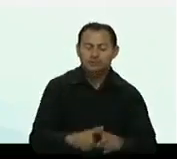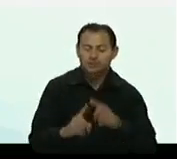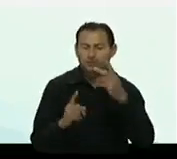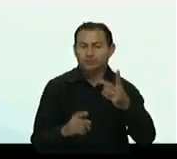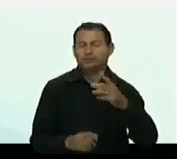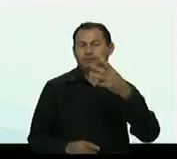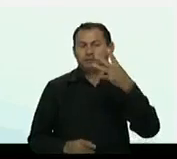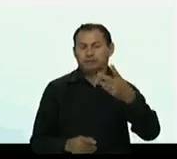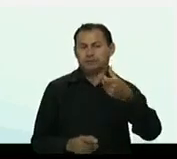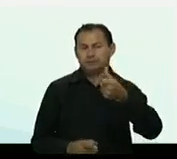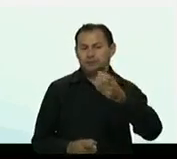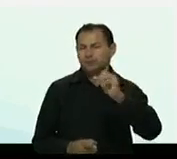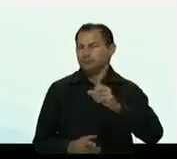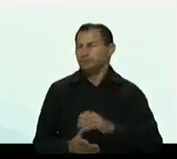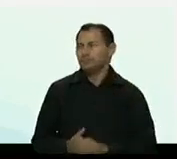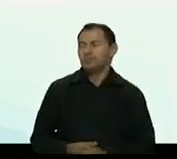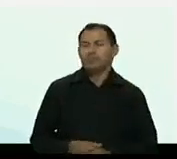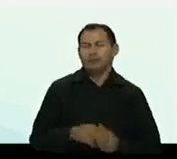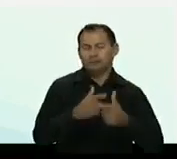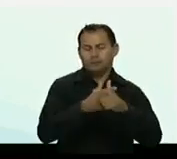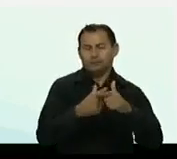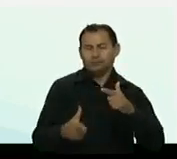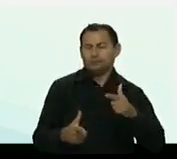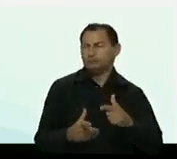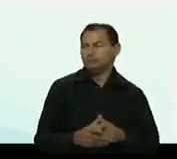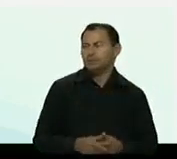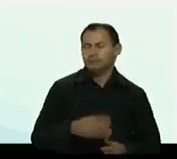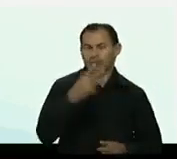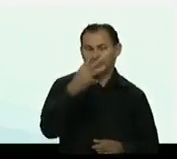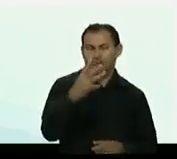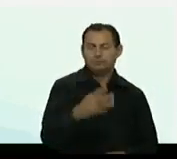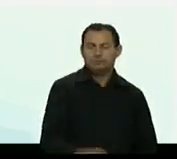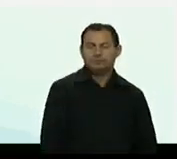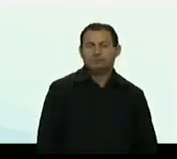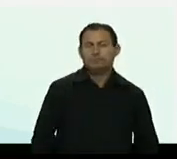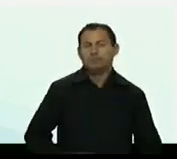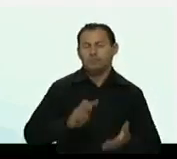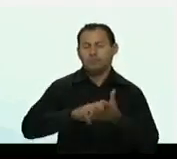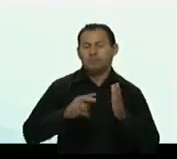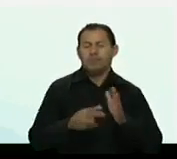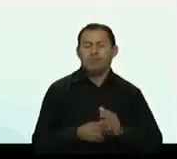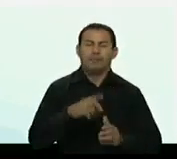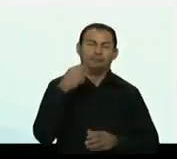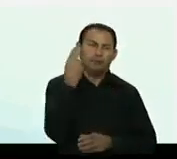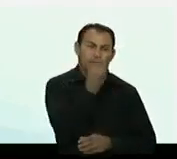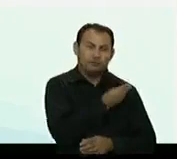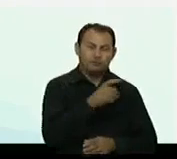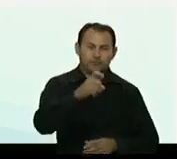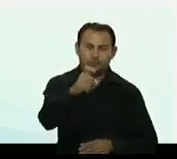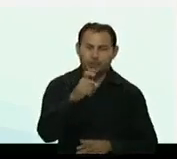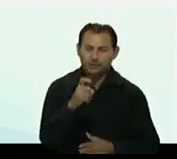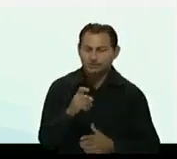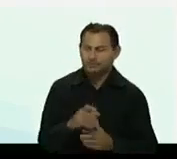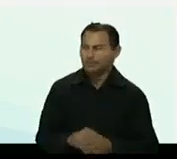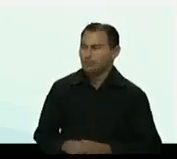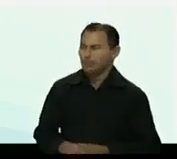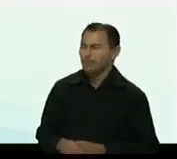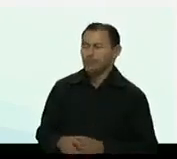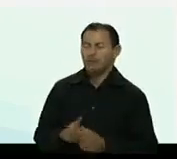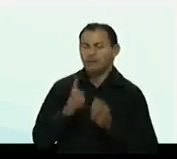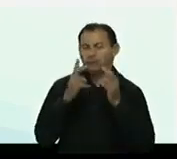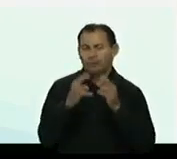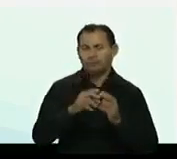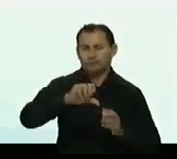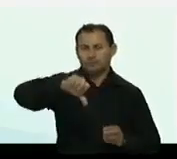dá 360, divididos por 3. Então, quer dizer que o nosso x vai